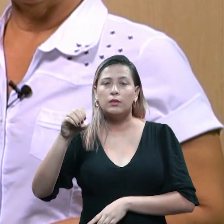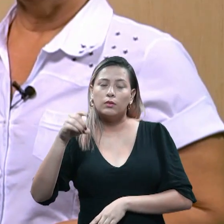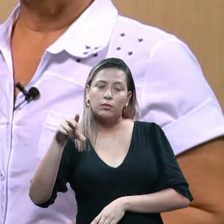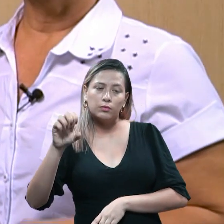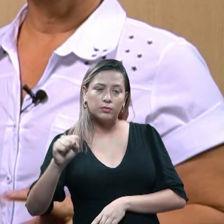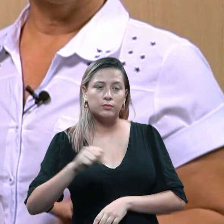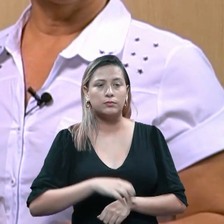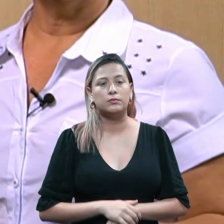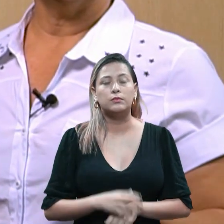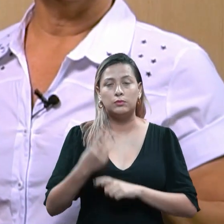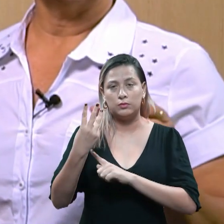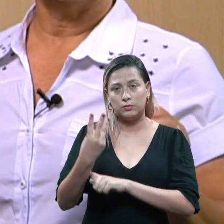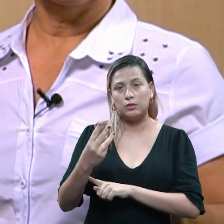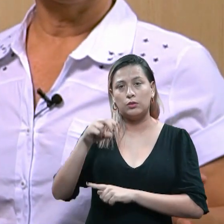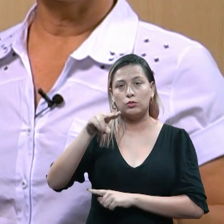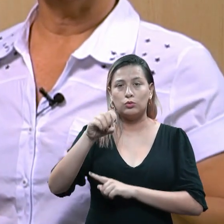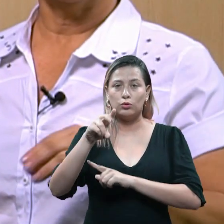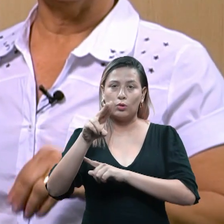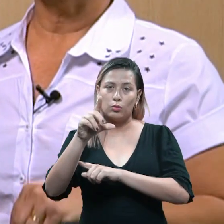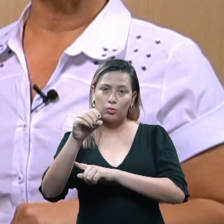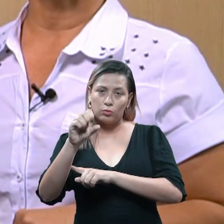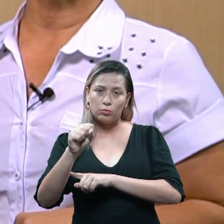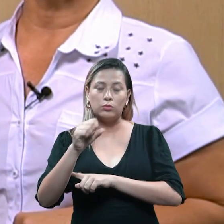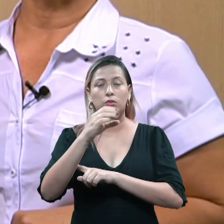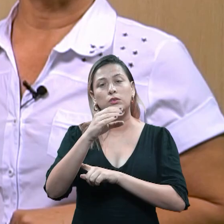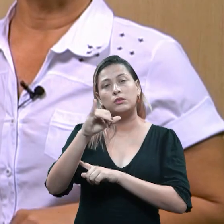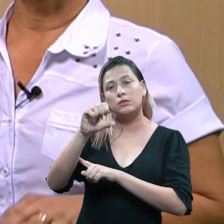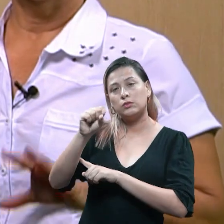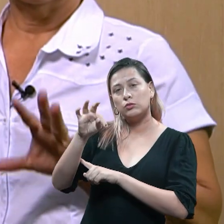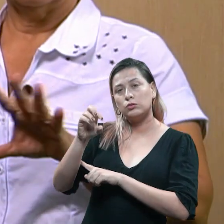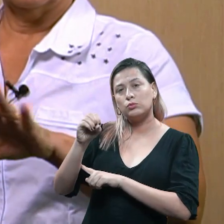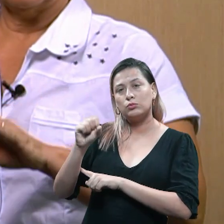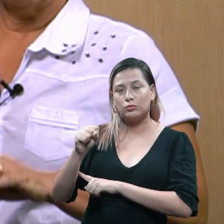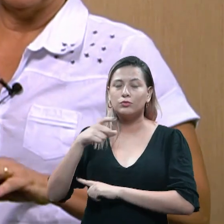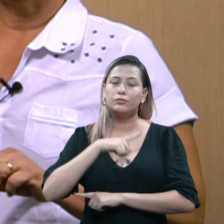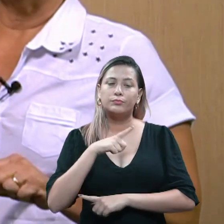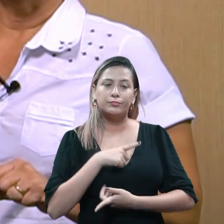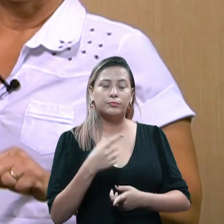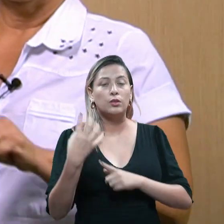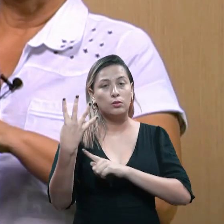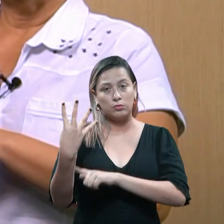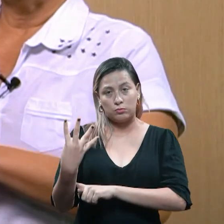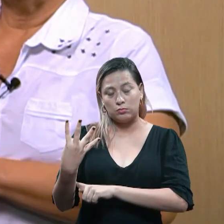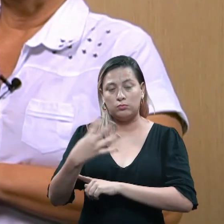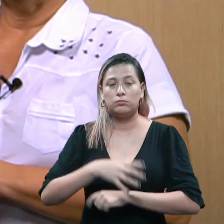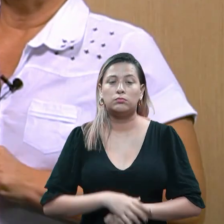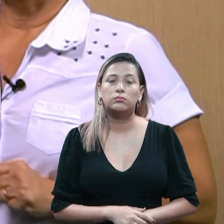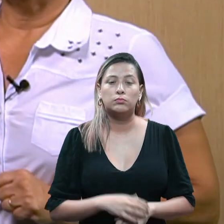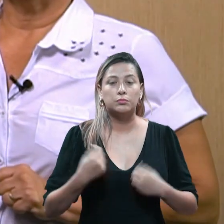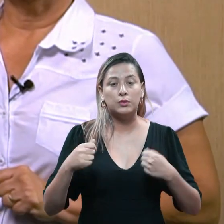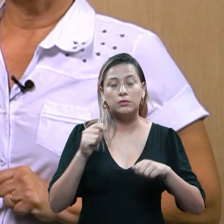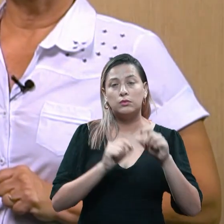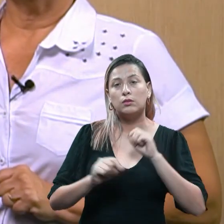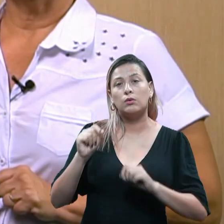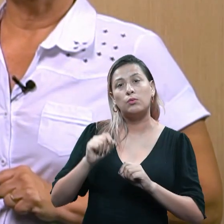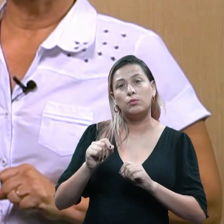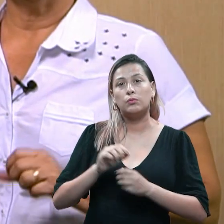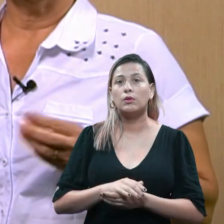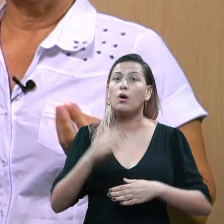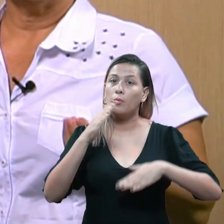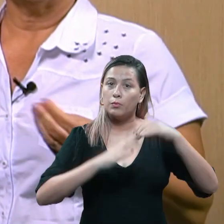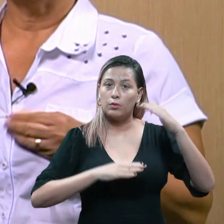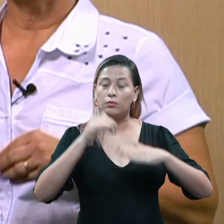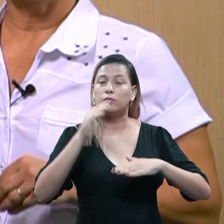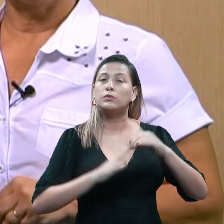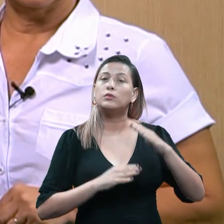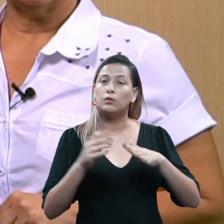grau 3, nódulos, cistos podem ser observados. No grau 4, ela deve ser encaminhada ao dermatologista por